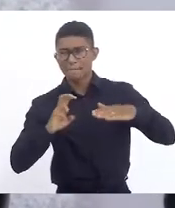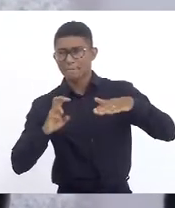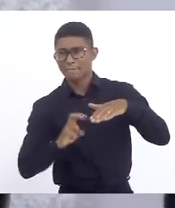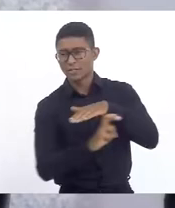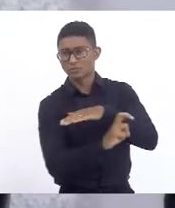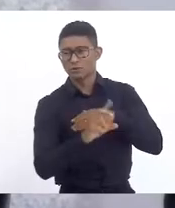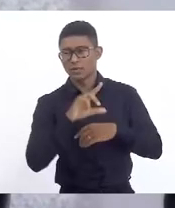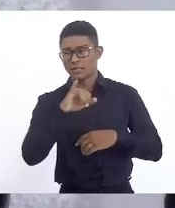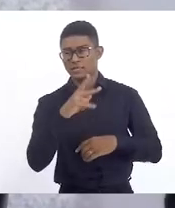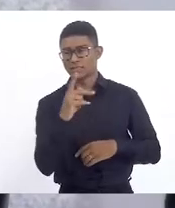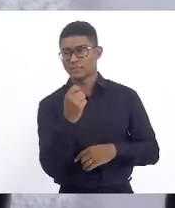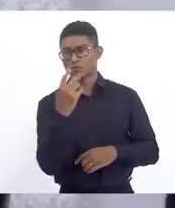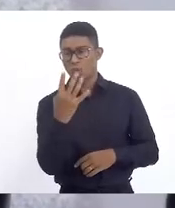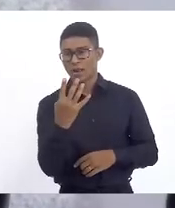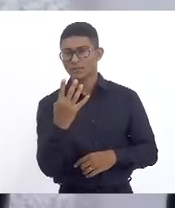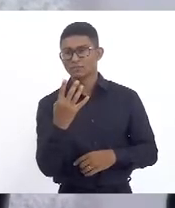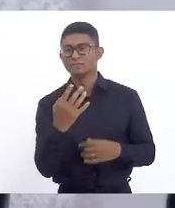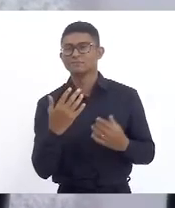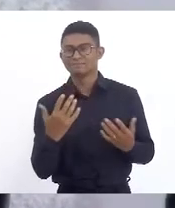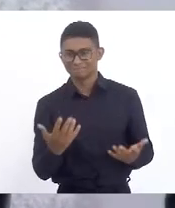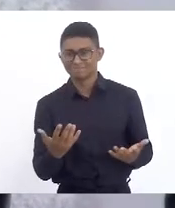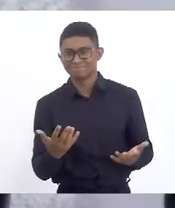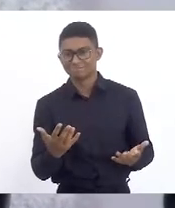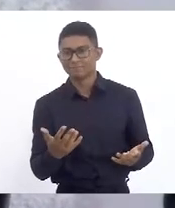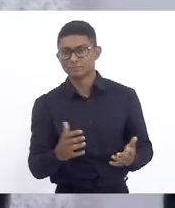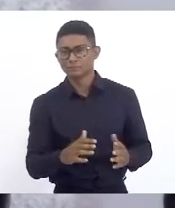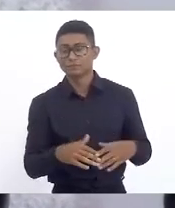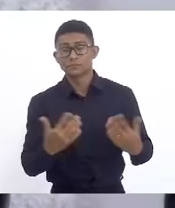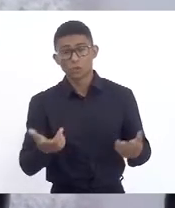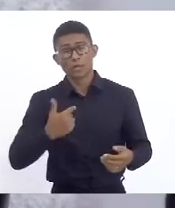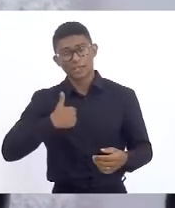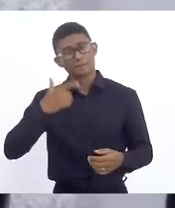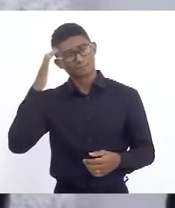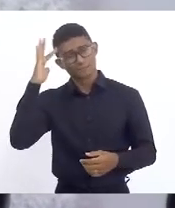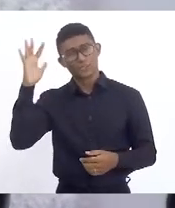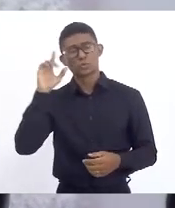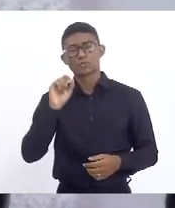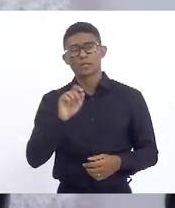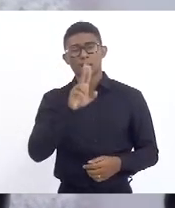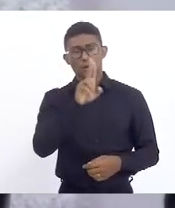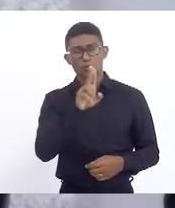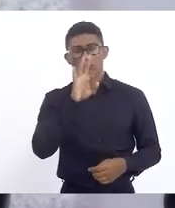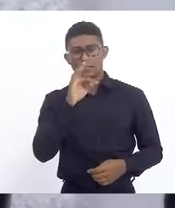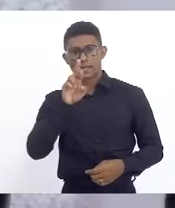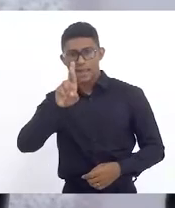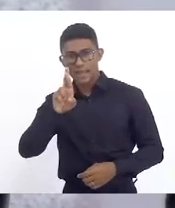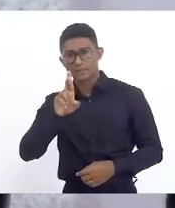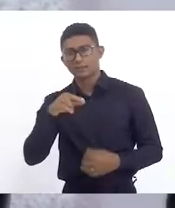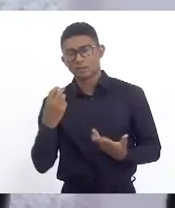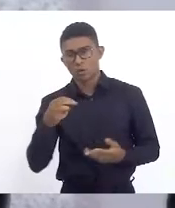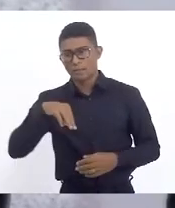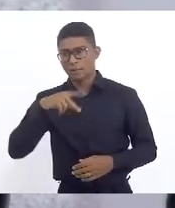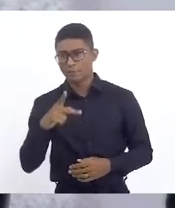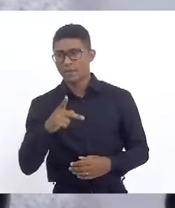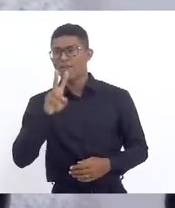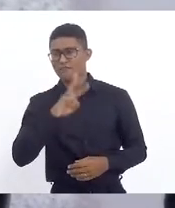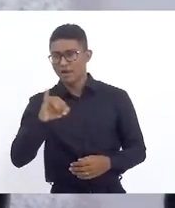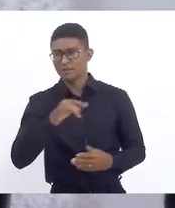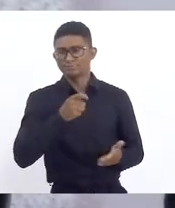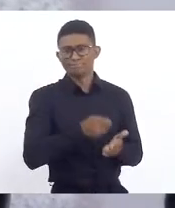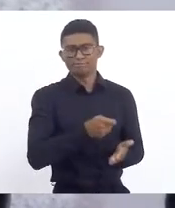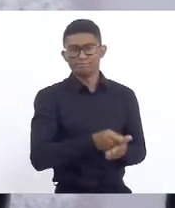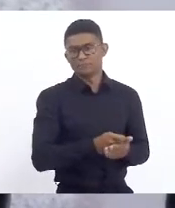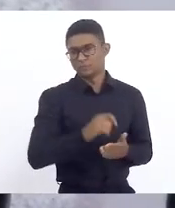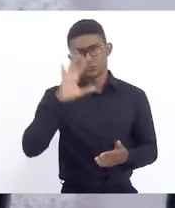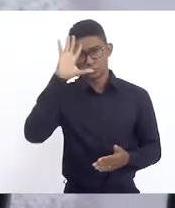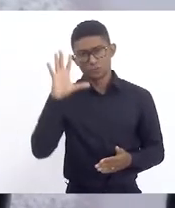estudo de alternativa foi o coração do EIA-RIMA ali. E eu acredito que na UTR, não estou dizendo que o MP vai exigir o EIA-RIMA, a gente está levantando as informações